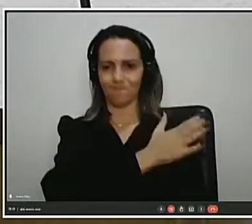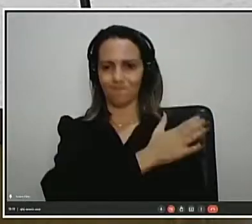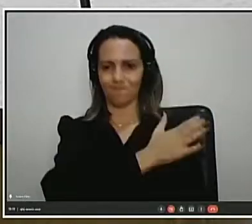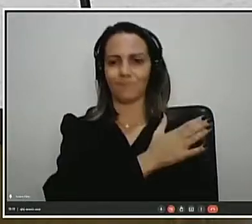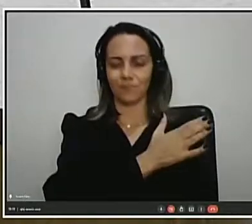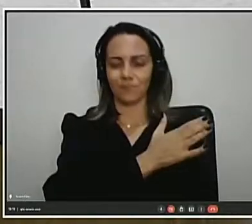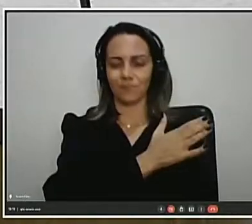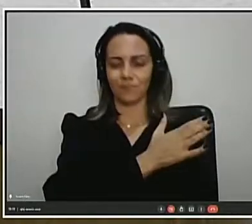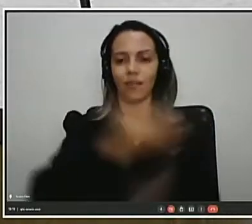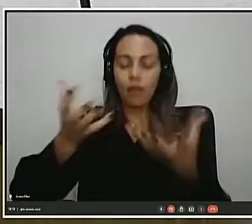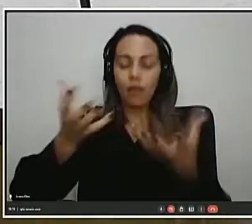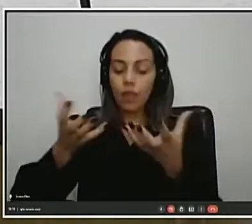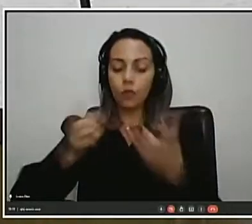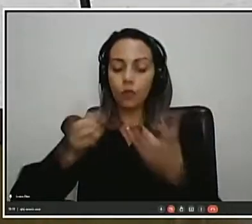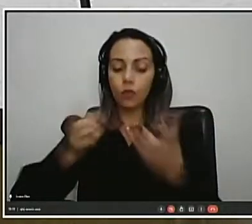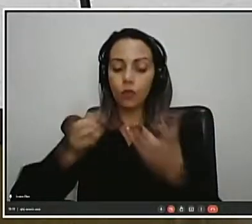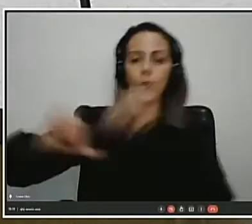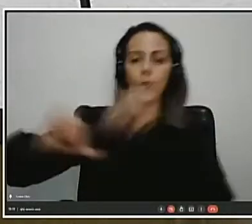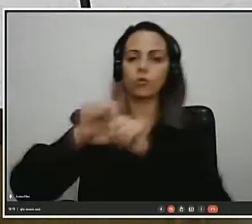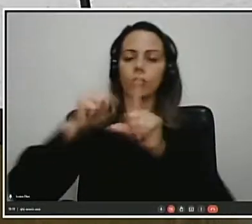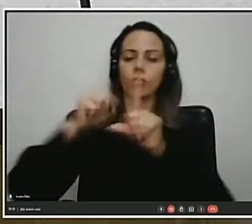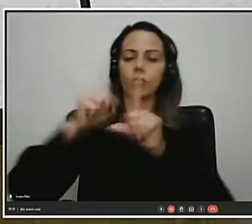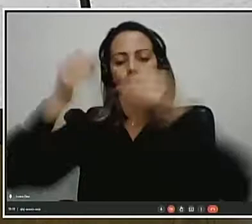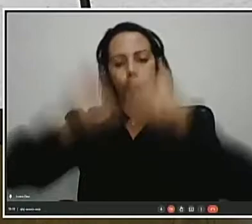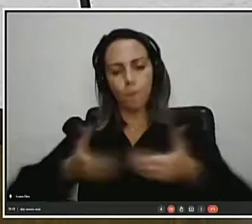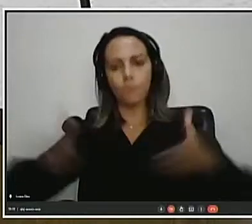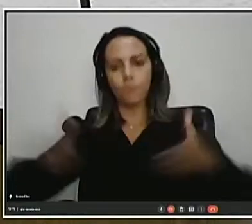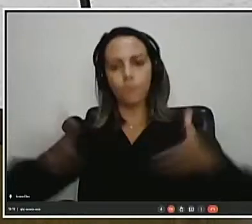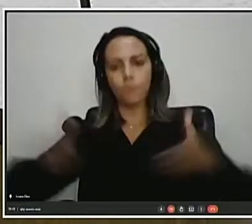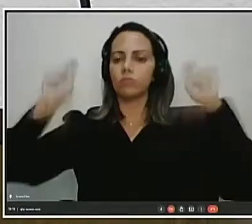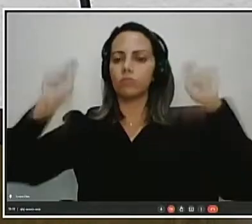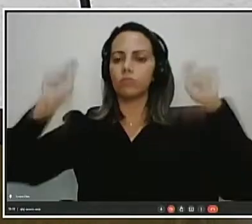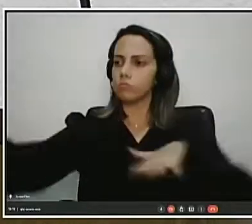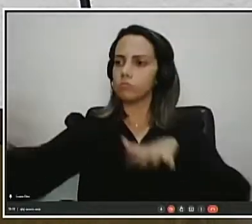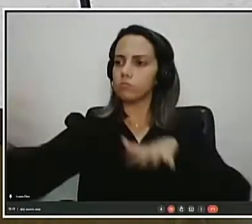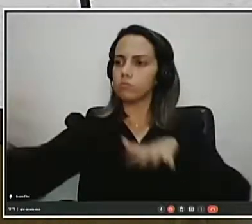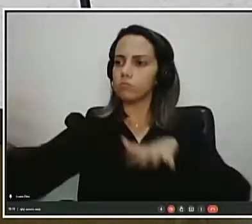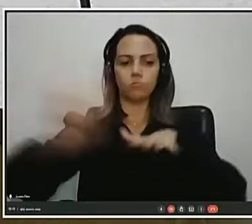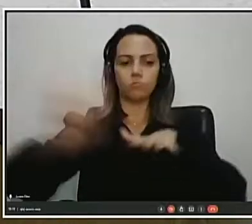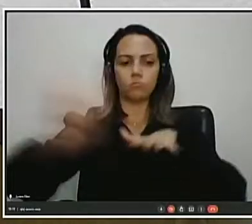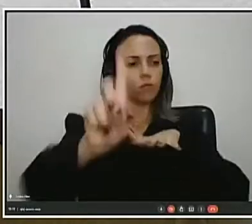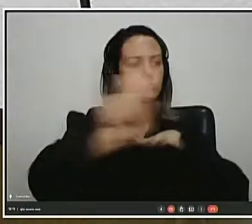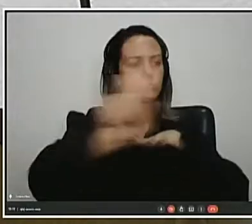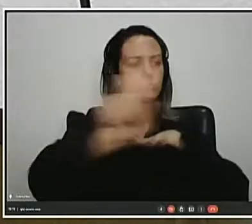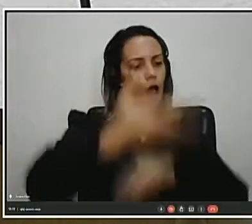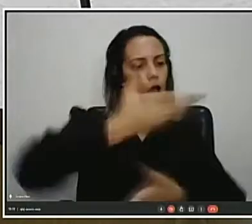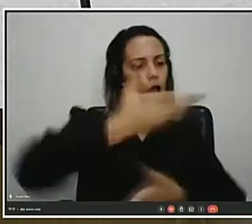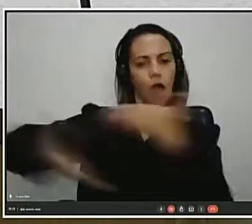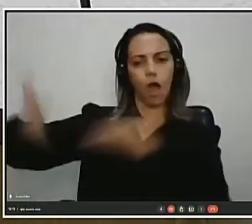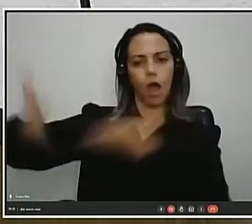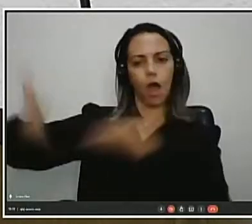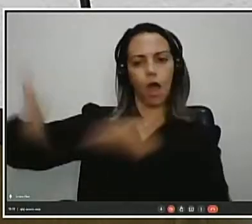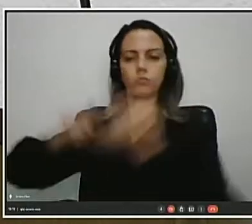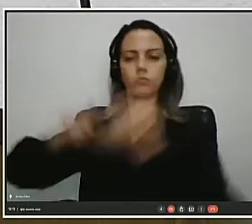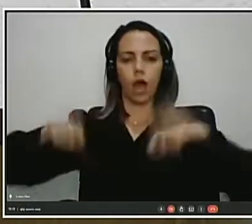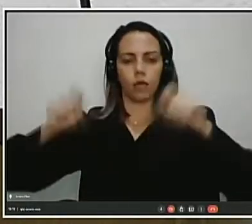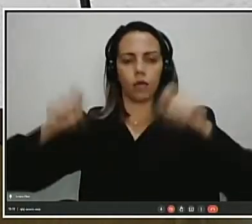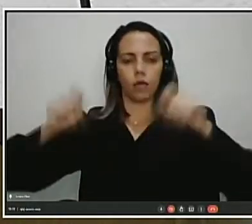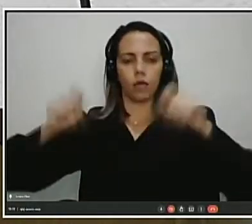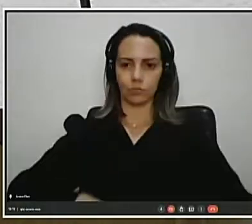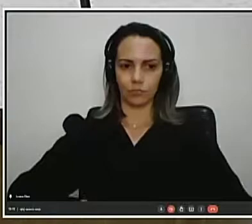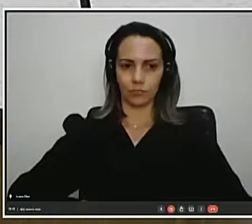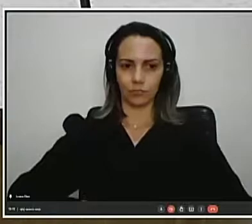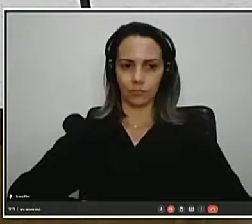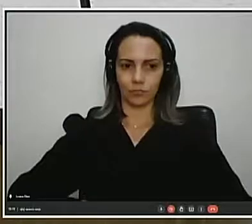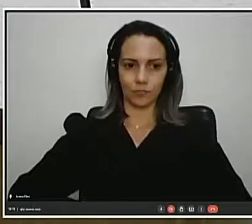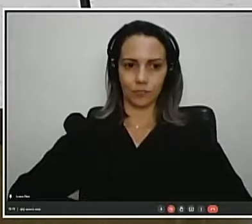na diversidade e na convivência mútua. Neste ano de 2022, a Down Syndrome